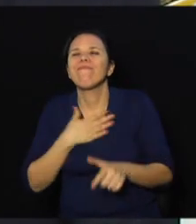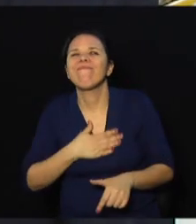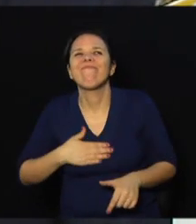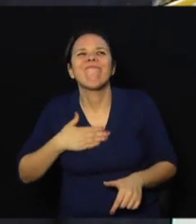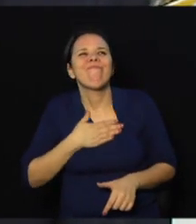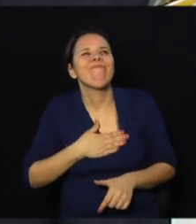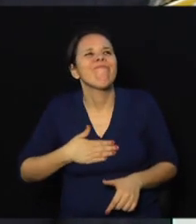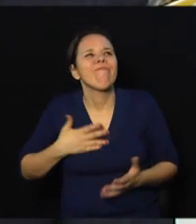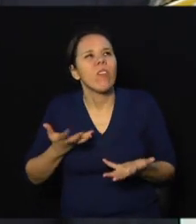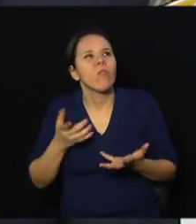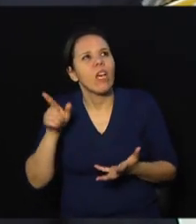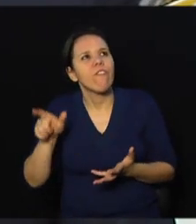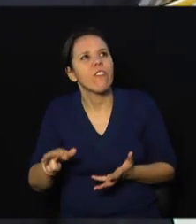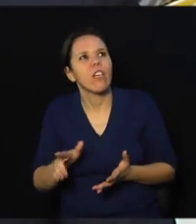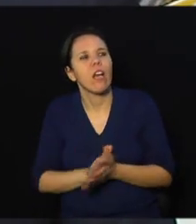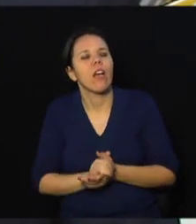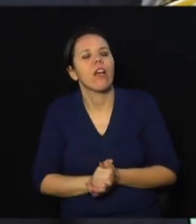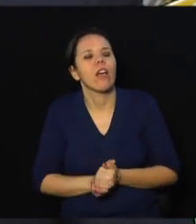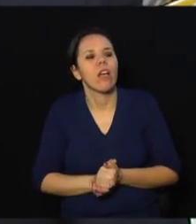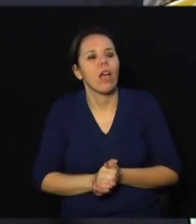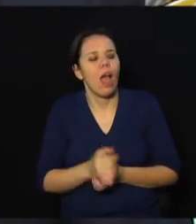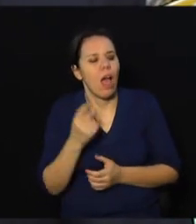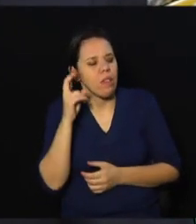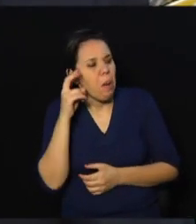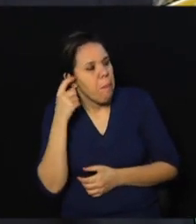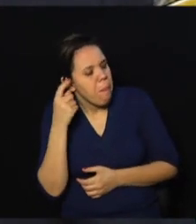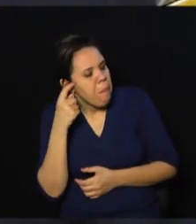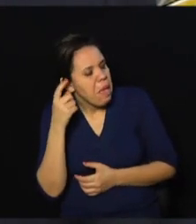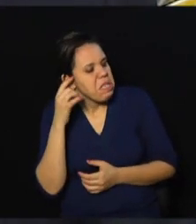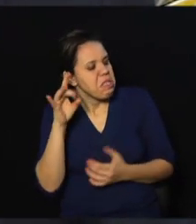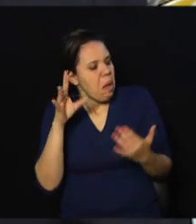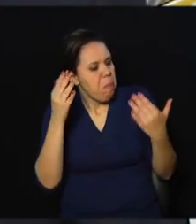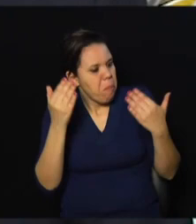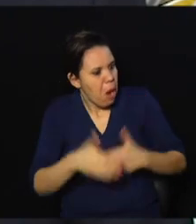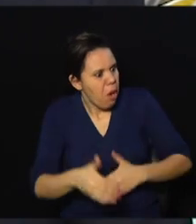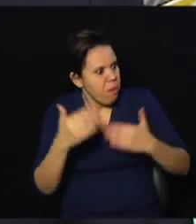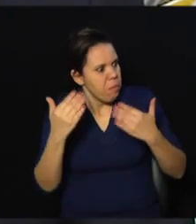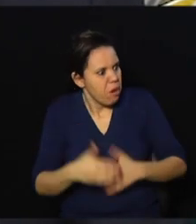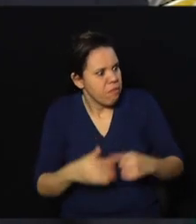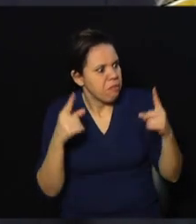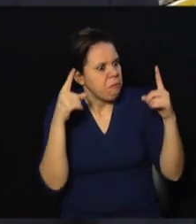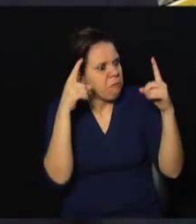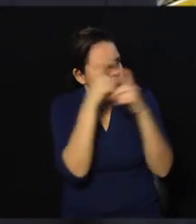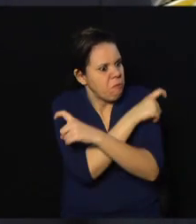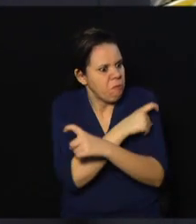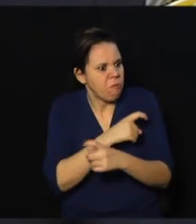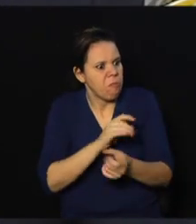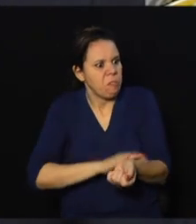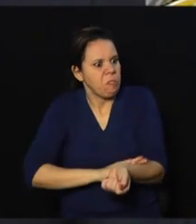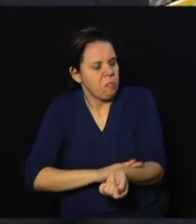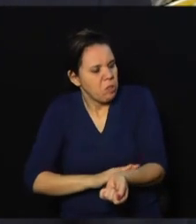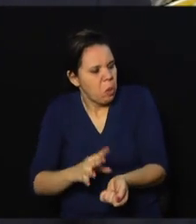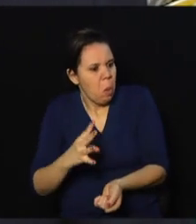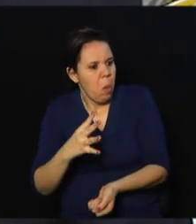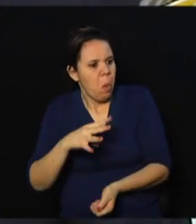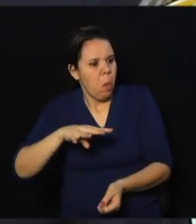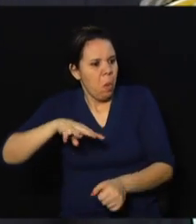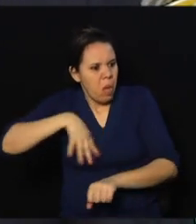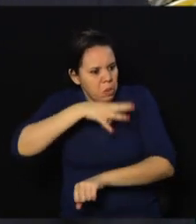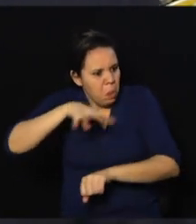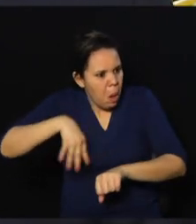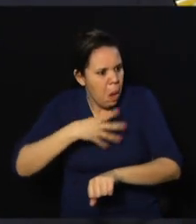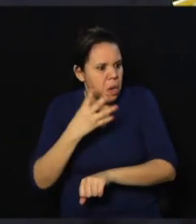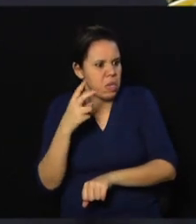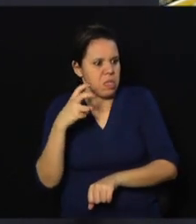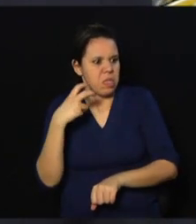aluno olha para a prova. E a prova é algo extremamente difícil, ela é estressante. Você vai ter que ficar 4, 5 horas sentado